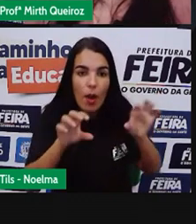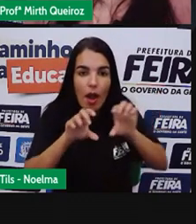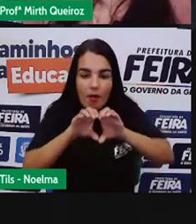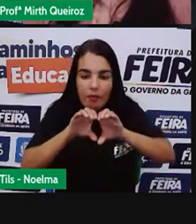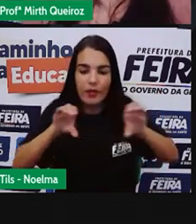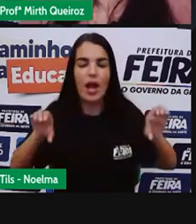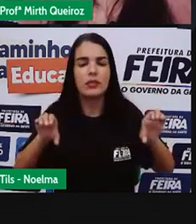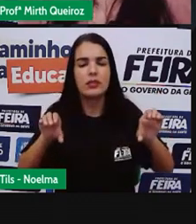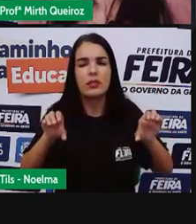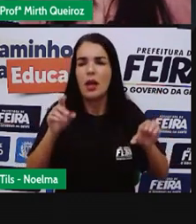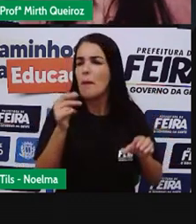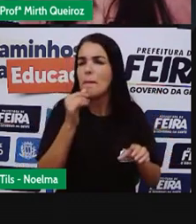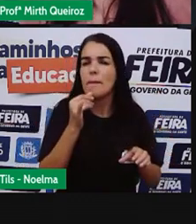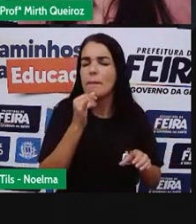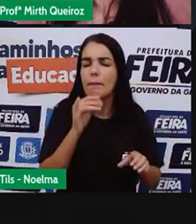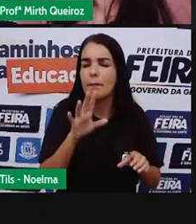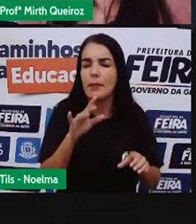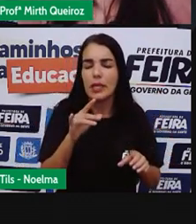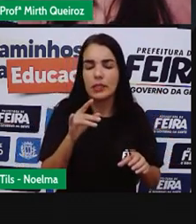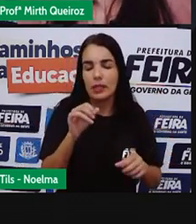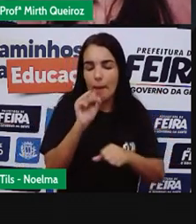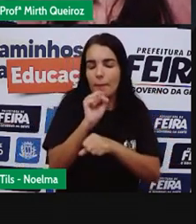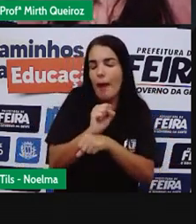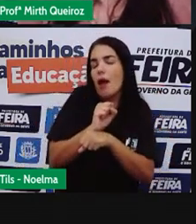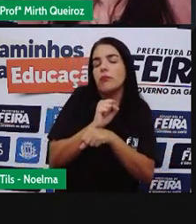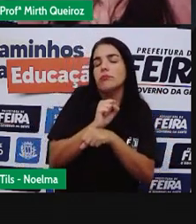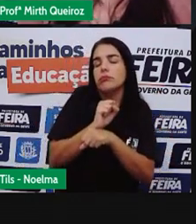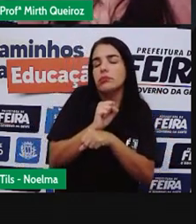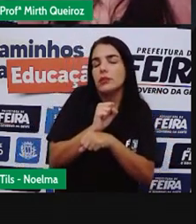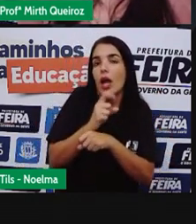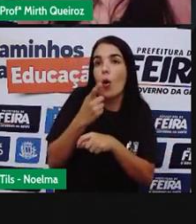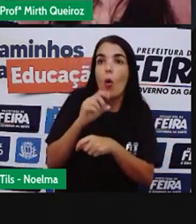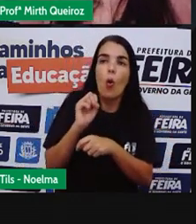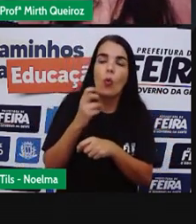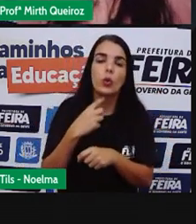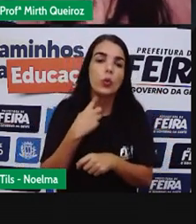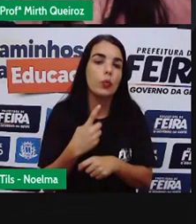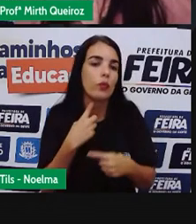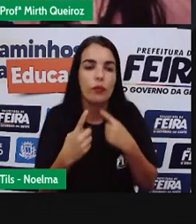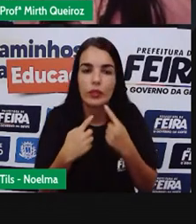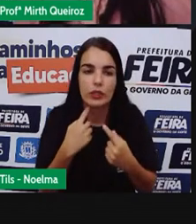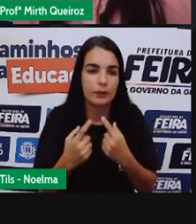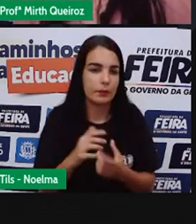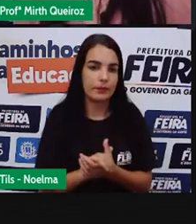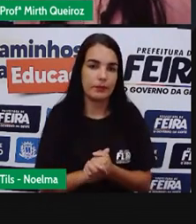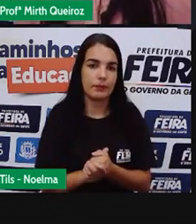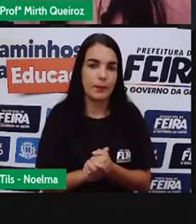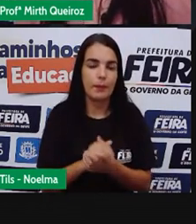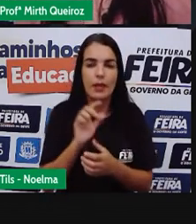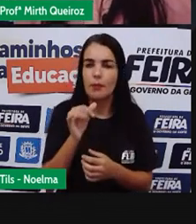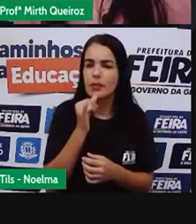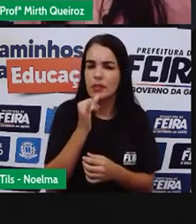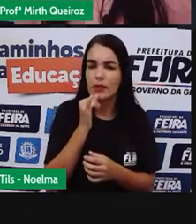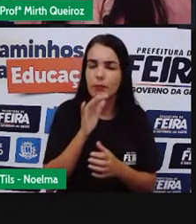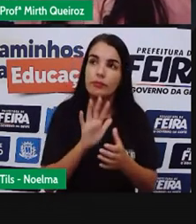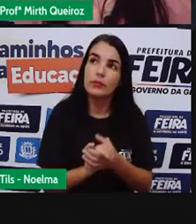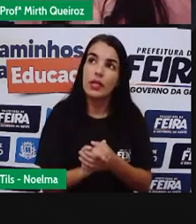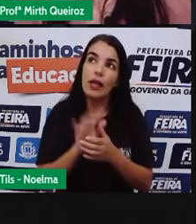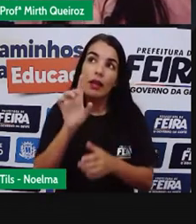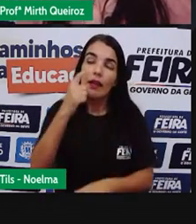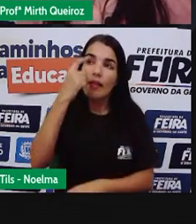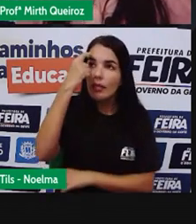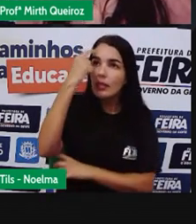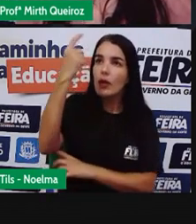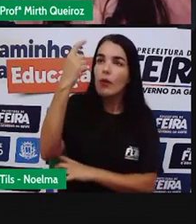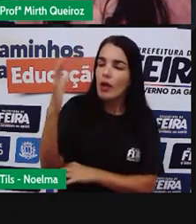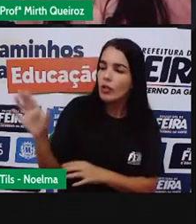pausa, assim, dúvida, certo? Como, por exemplo, e então vem um